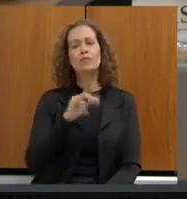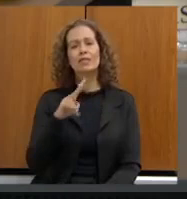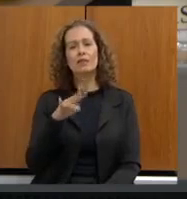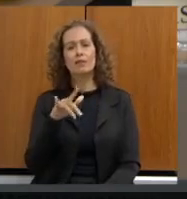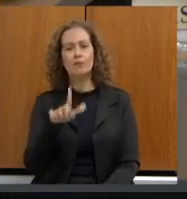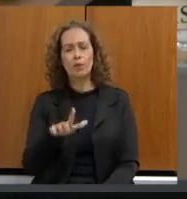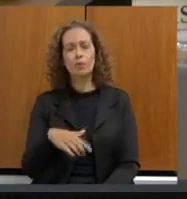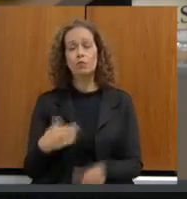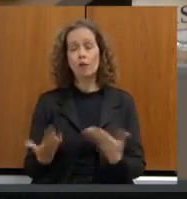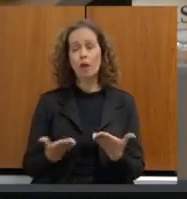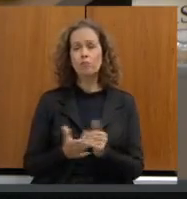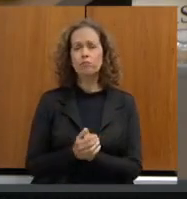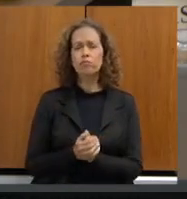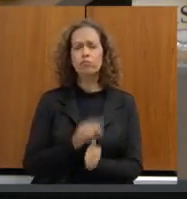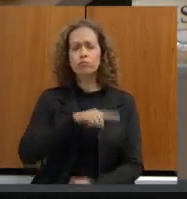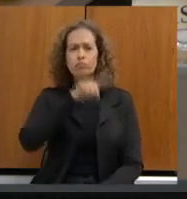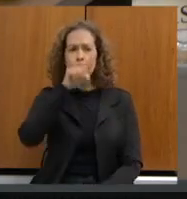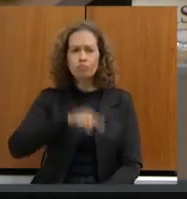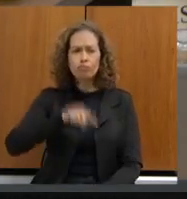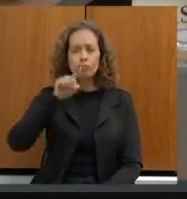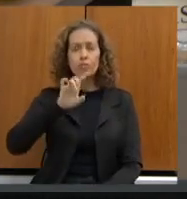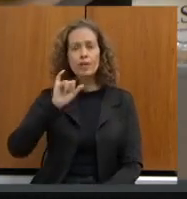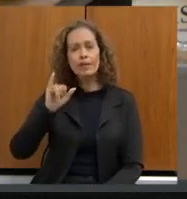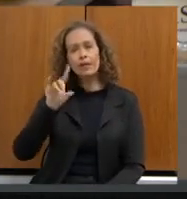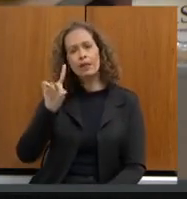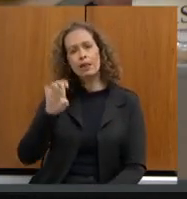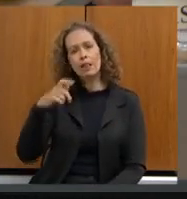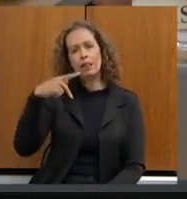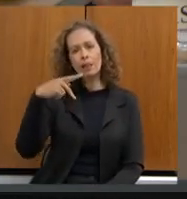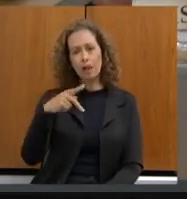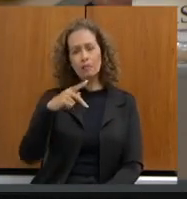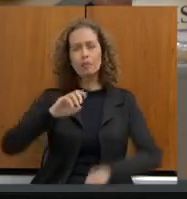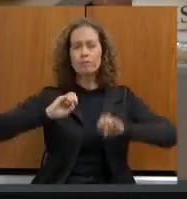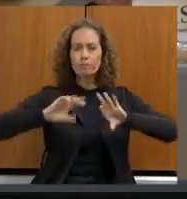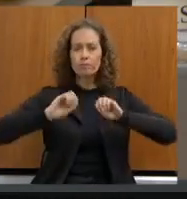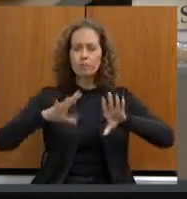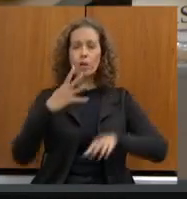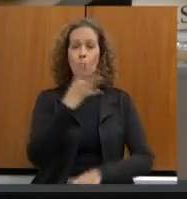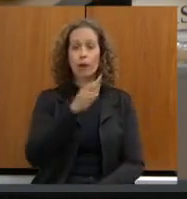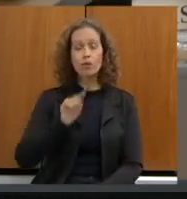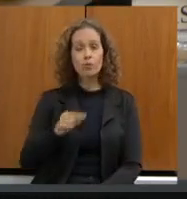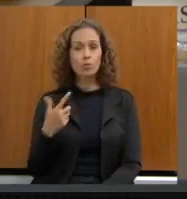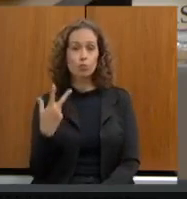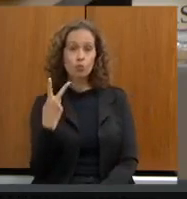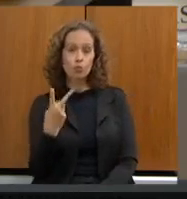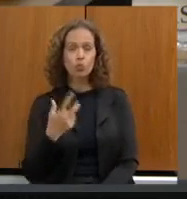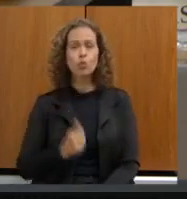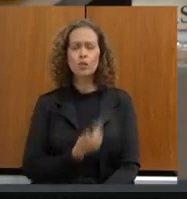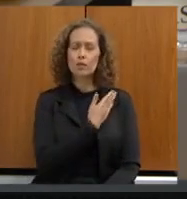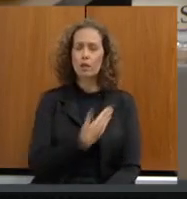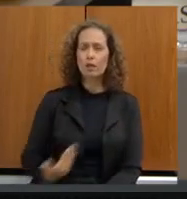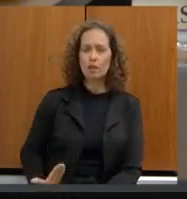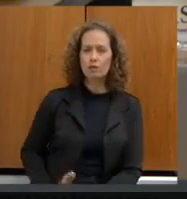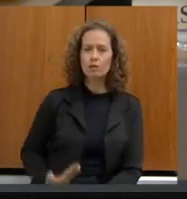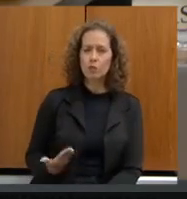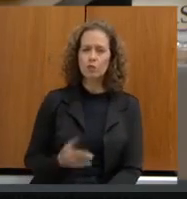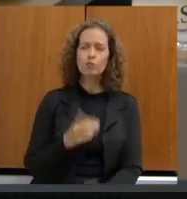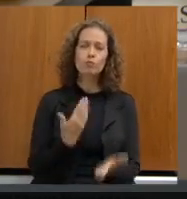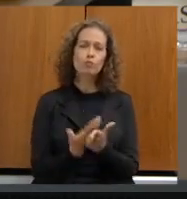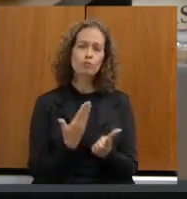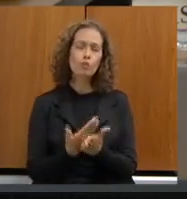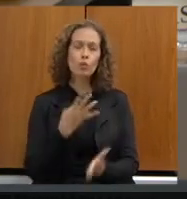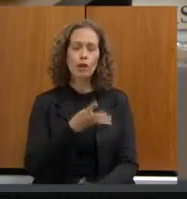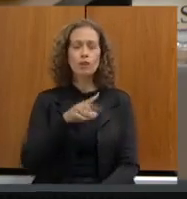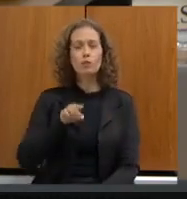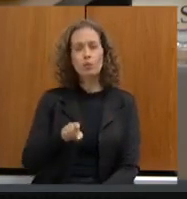de desenvolvimento da educação que é o diabo é o índice do Brasil é 4.2 na rede pública 3.9 na rede